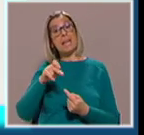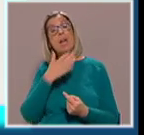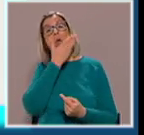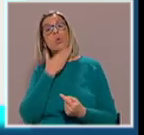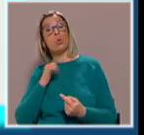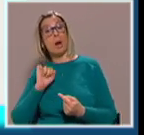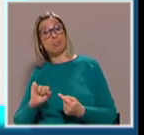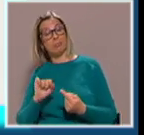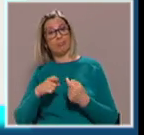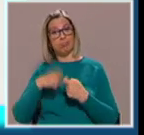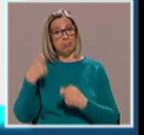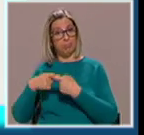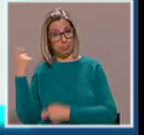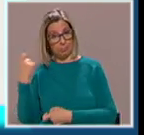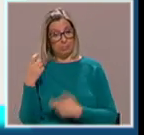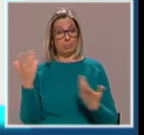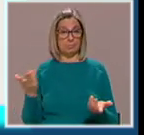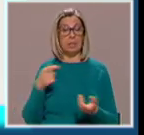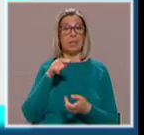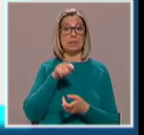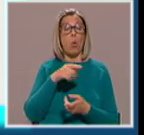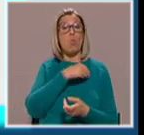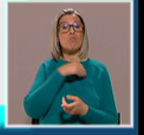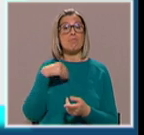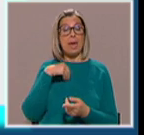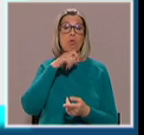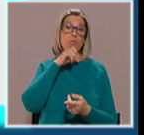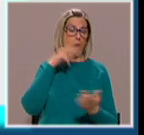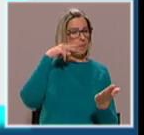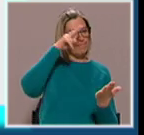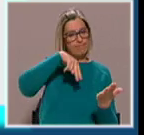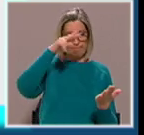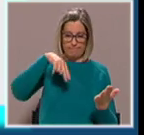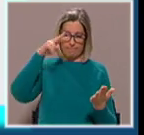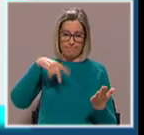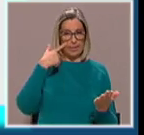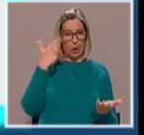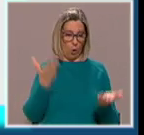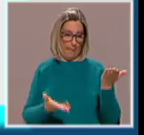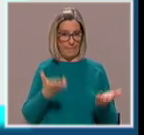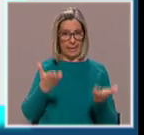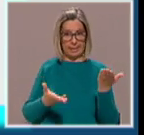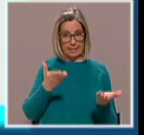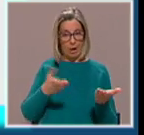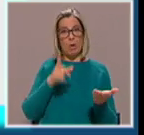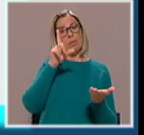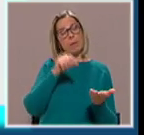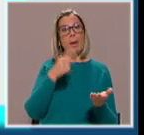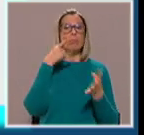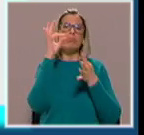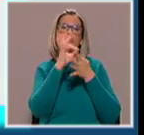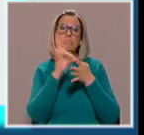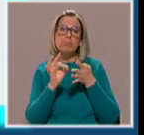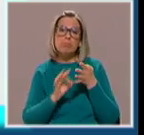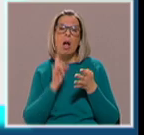a comparação com os valores de referência, o médico poderá interpretar os valores obtidos tendo em consideração diversos